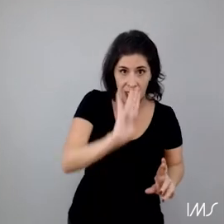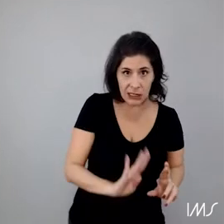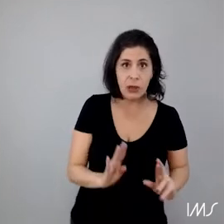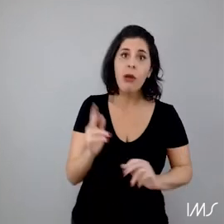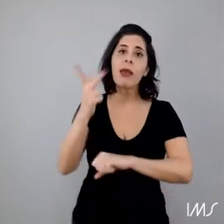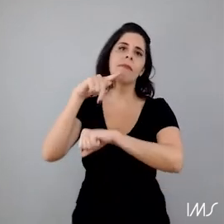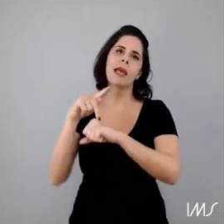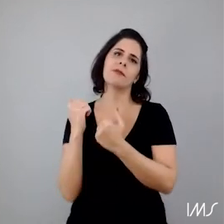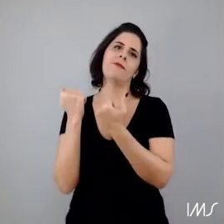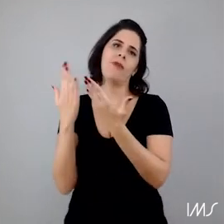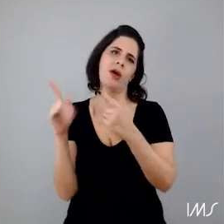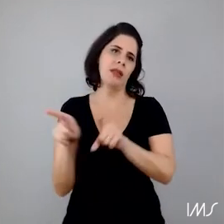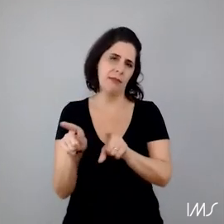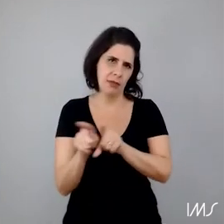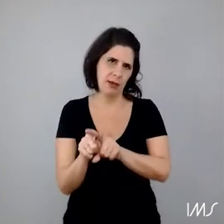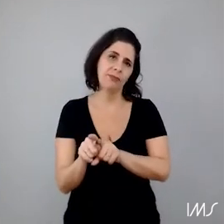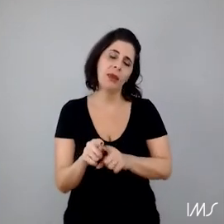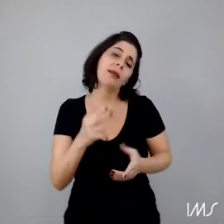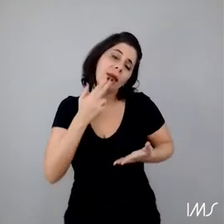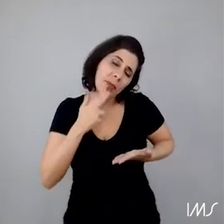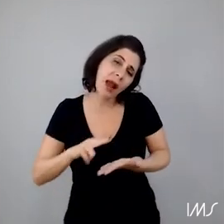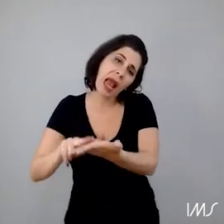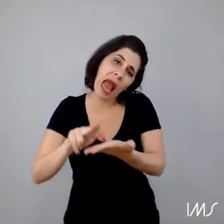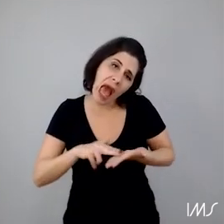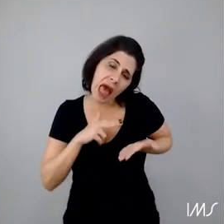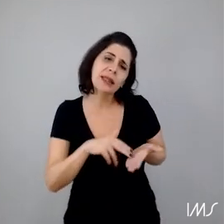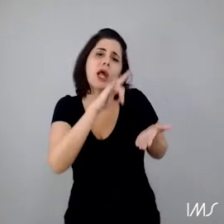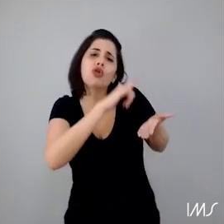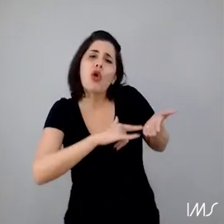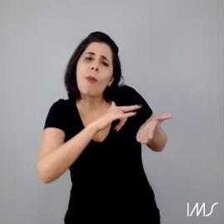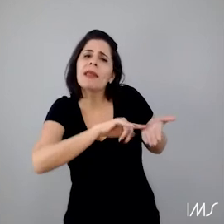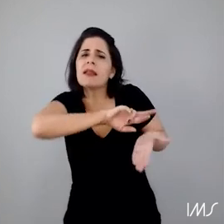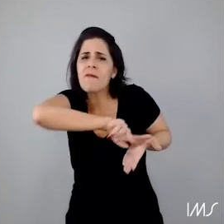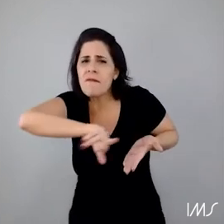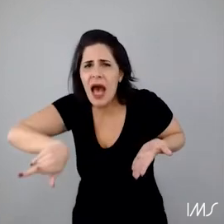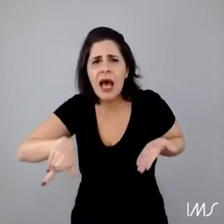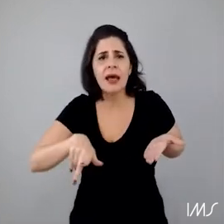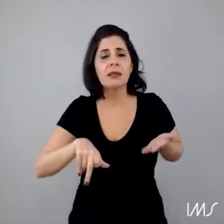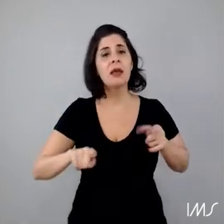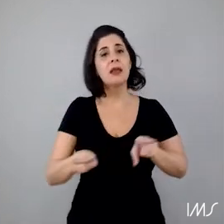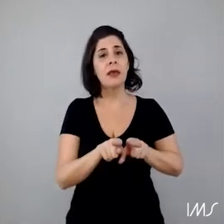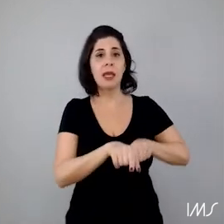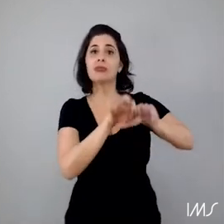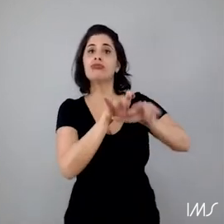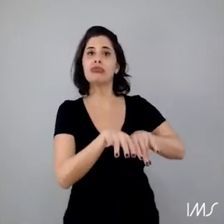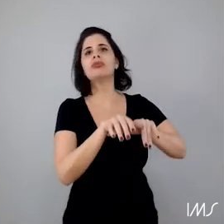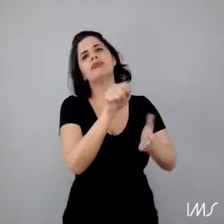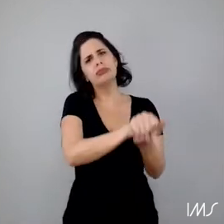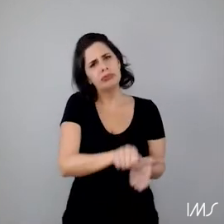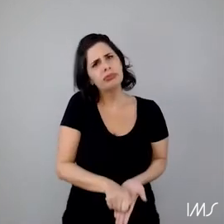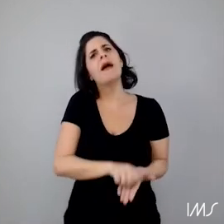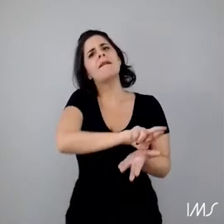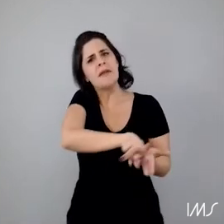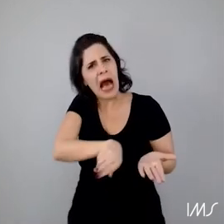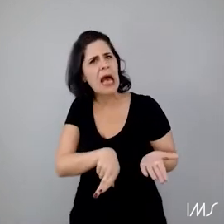da sua produção intelectual e a relação desse universo crítico de reflexão com a fotografia em relação à sua própria